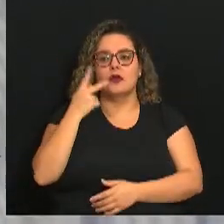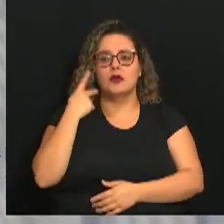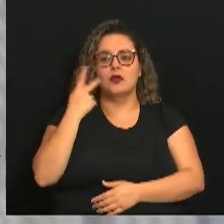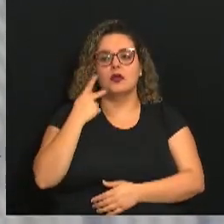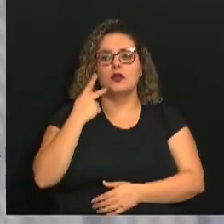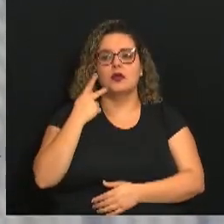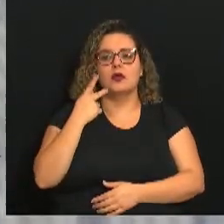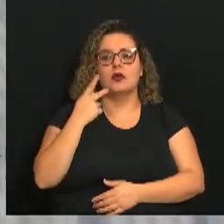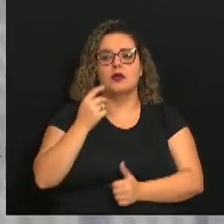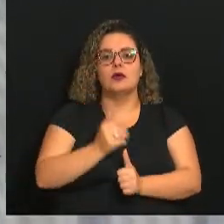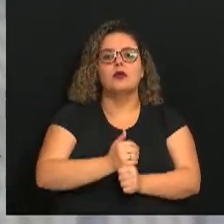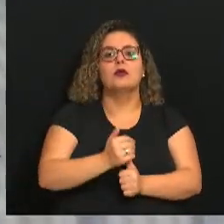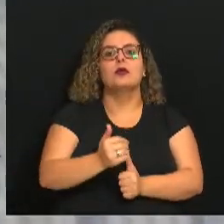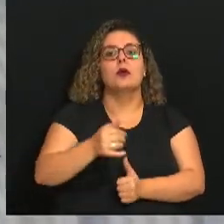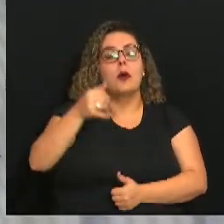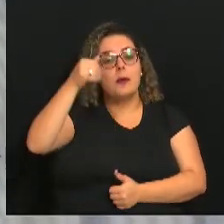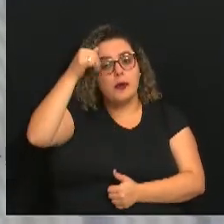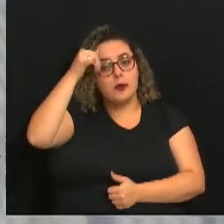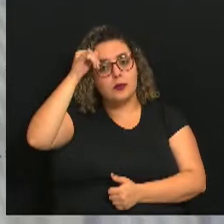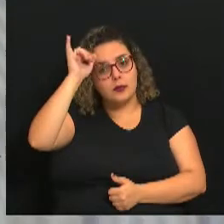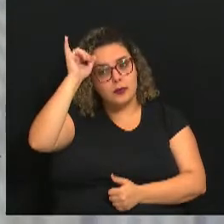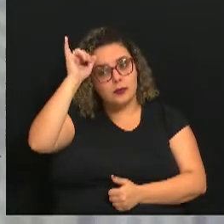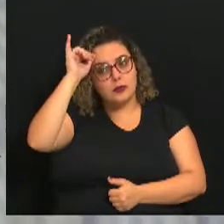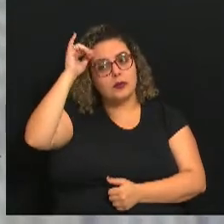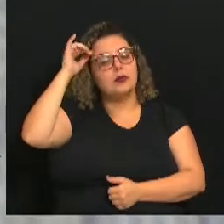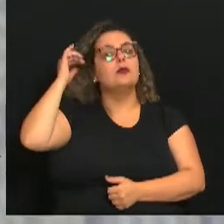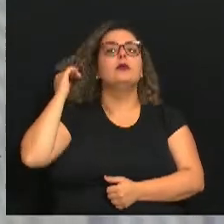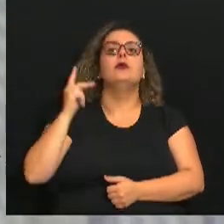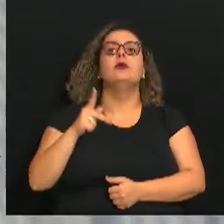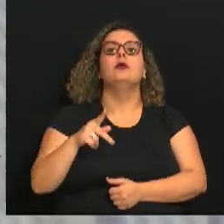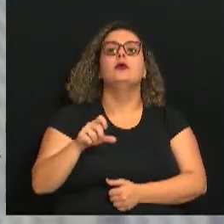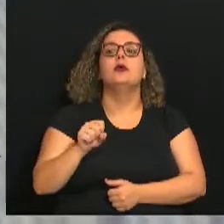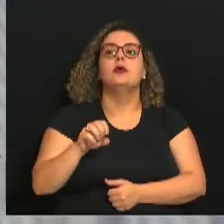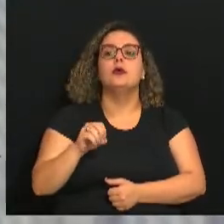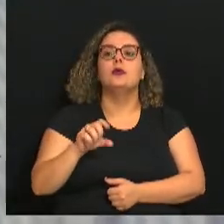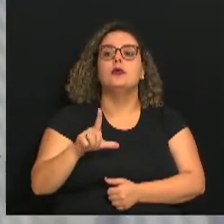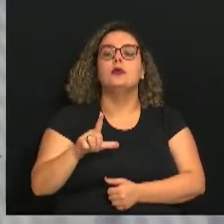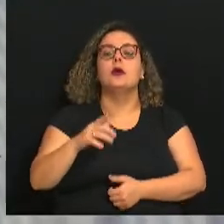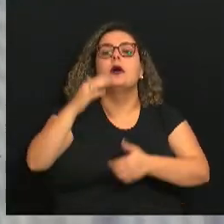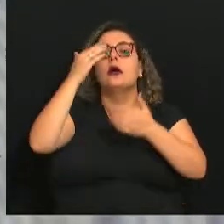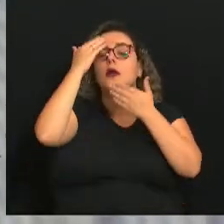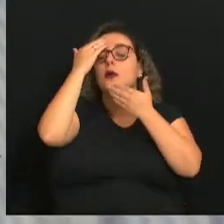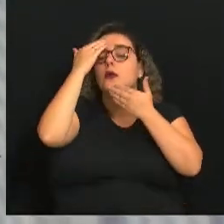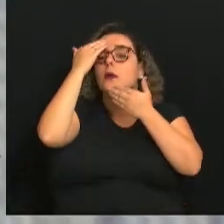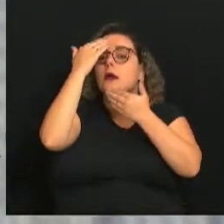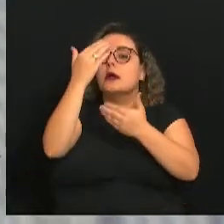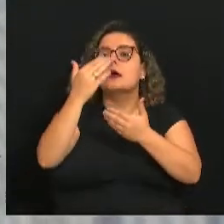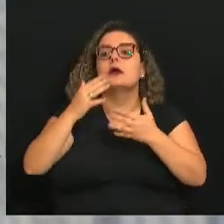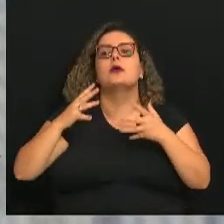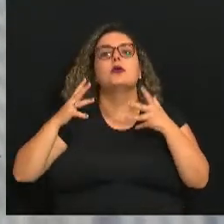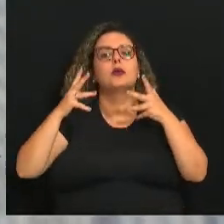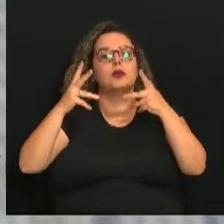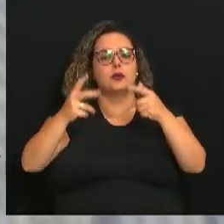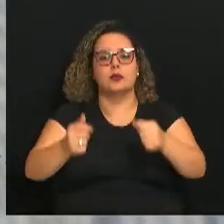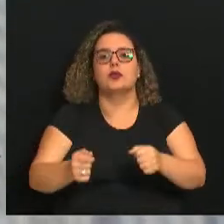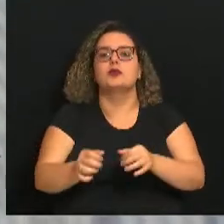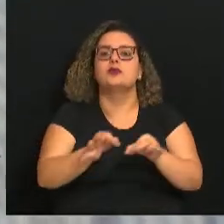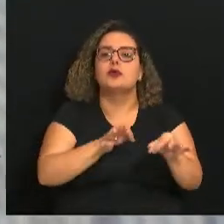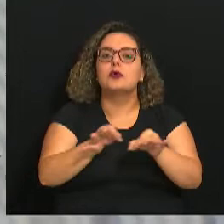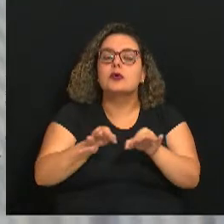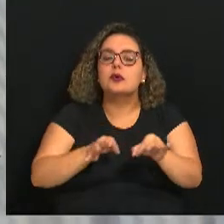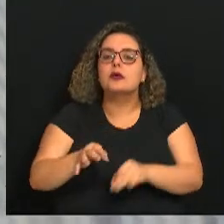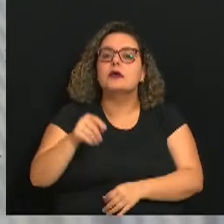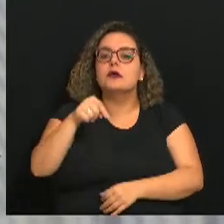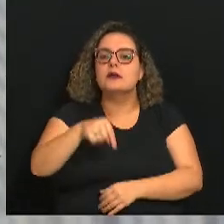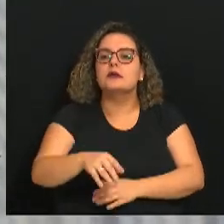do vereador Paulo Búfalo, do PSOL. Quero agradecer muito, todo o cerimonial da Câmara Municipal de